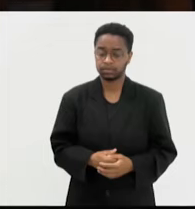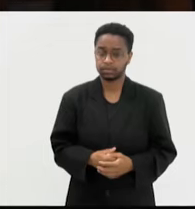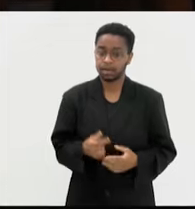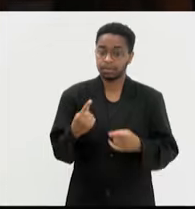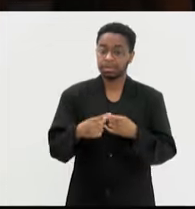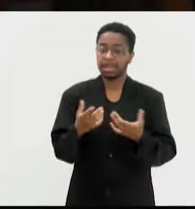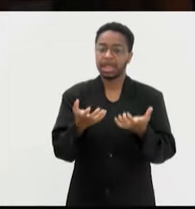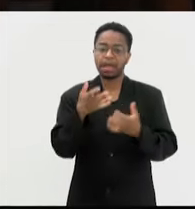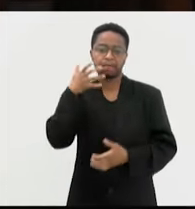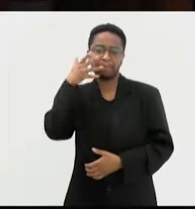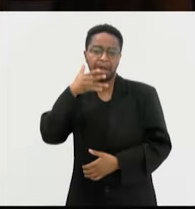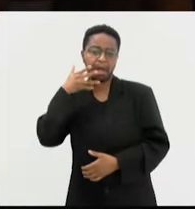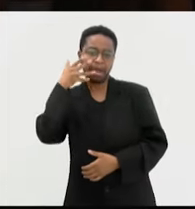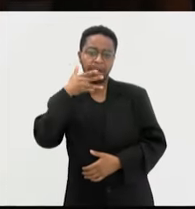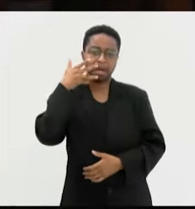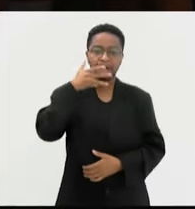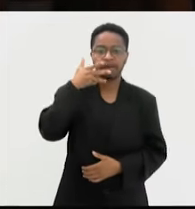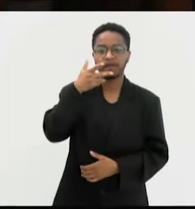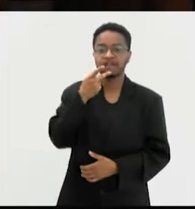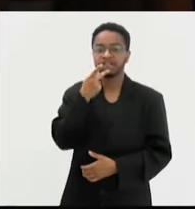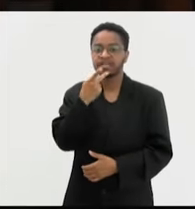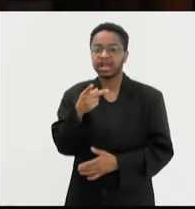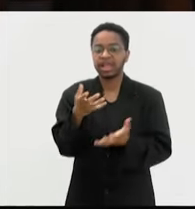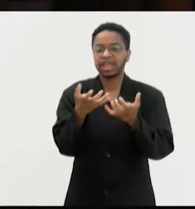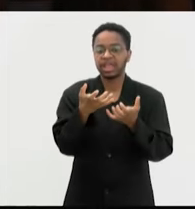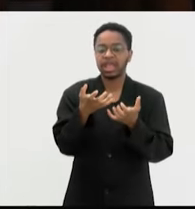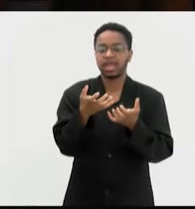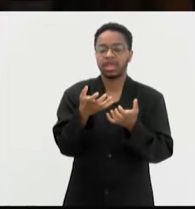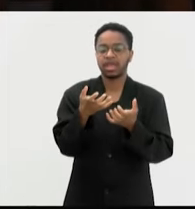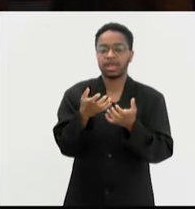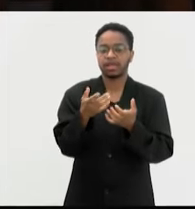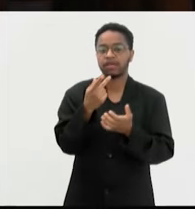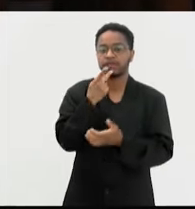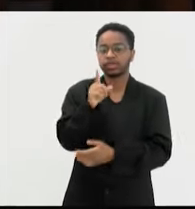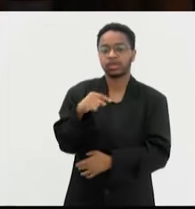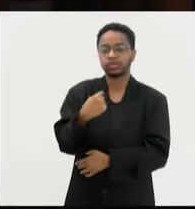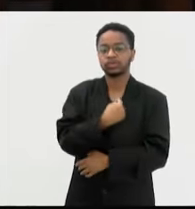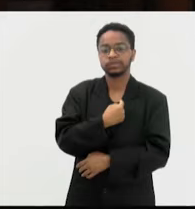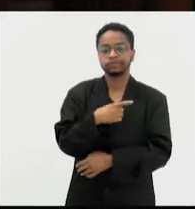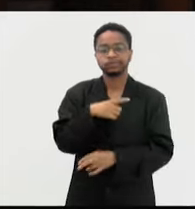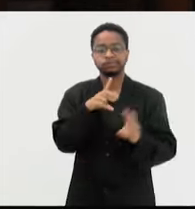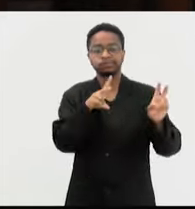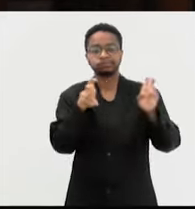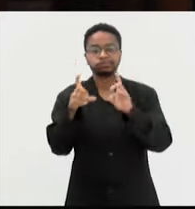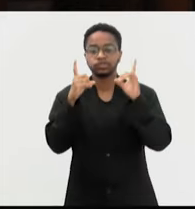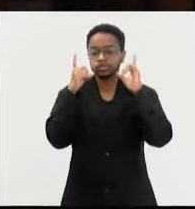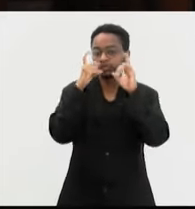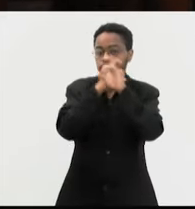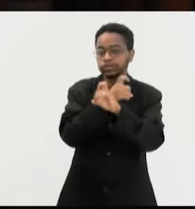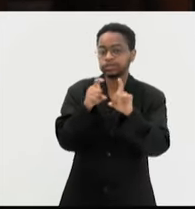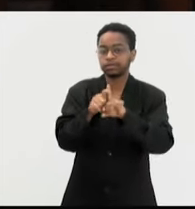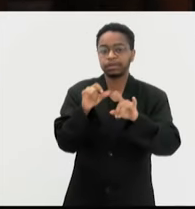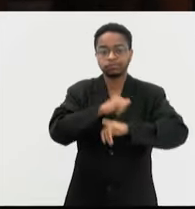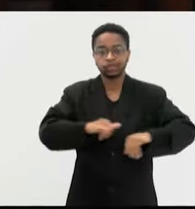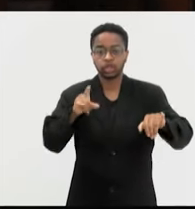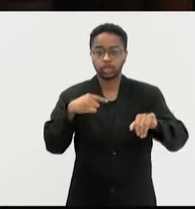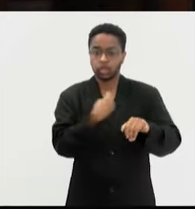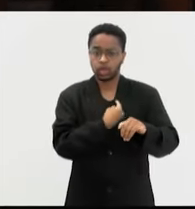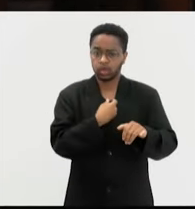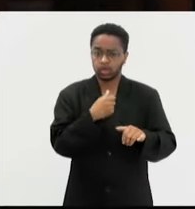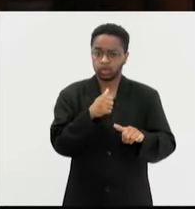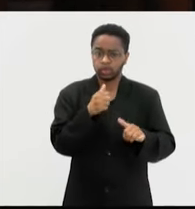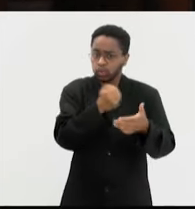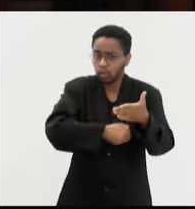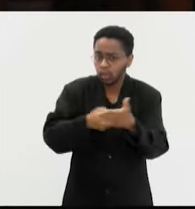usar discursar para querer colocar a gente numa situação difícil com a tropa e dizer que a gente não luta is é